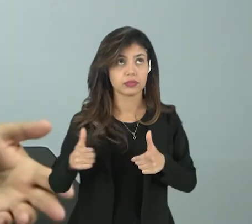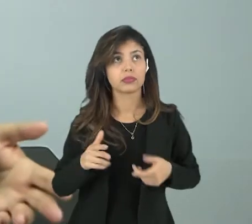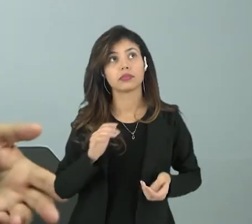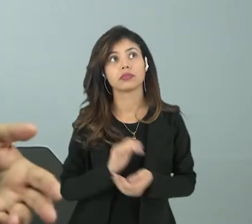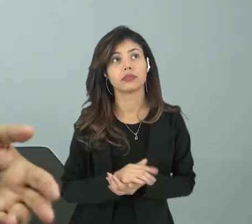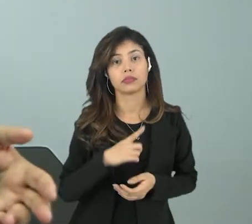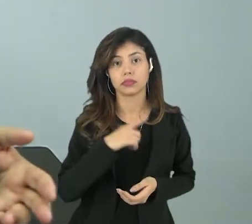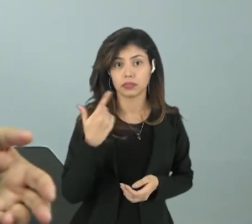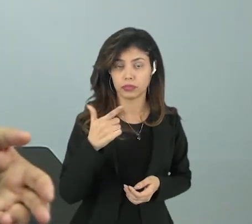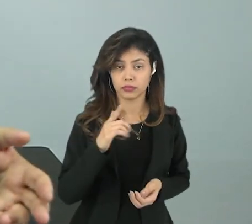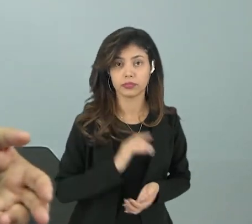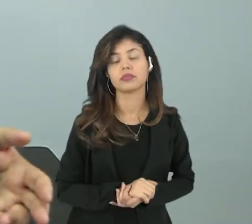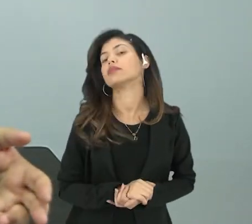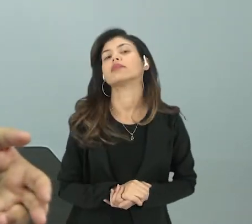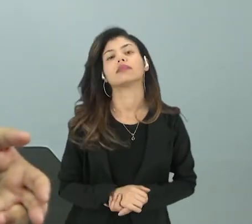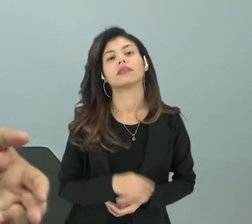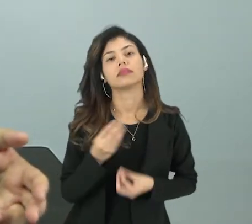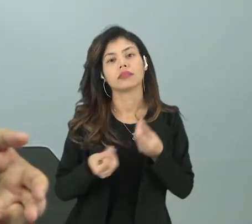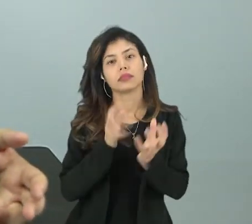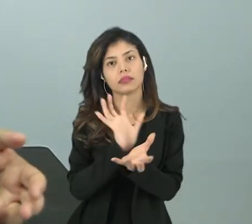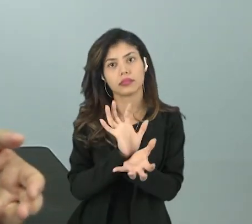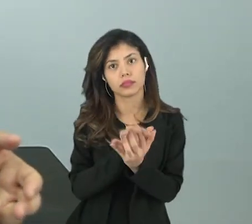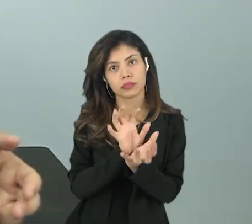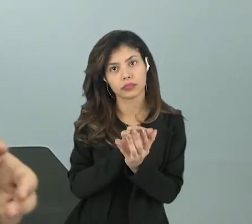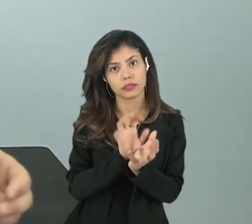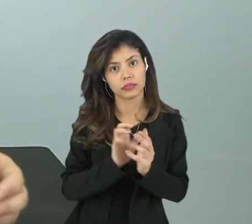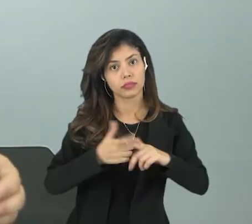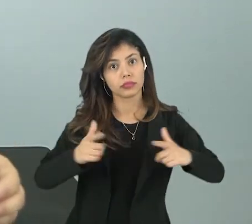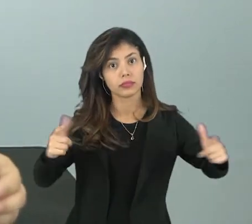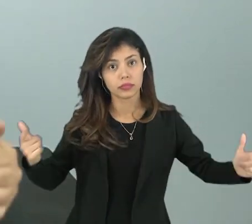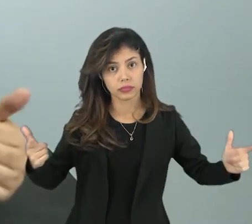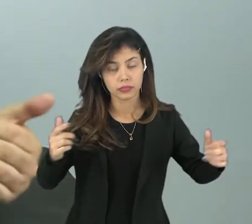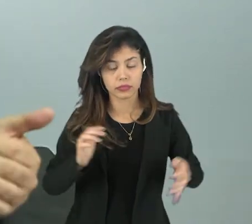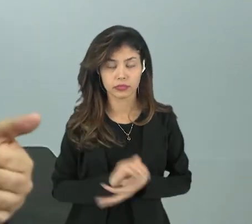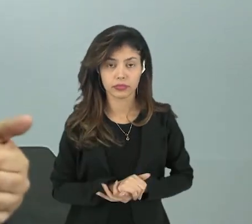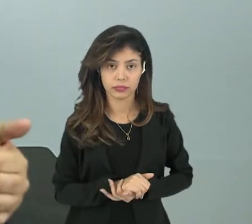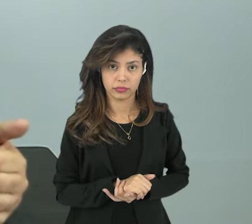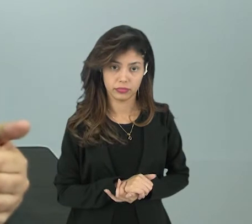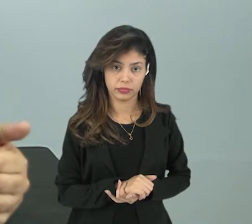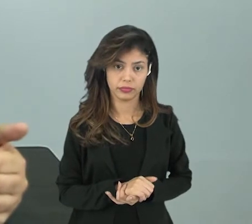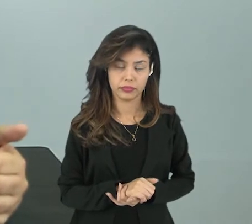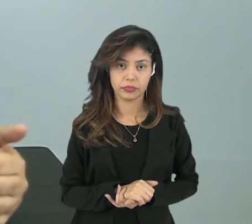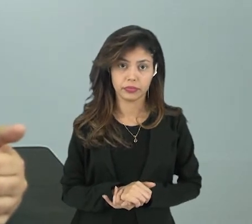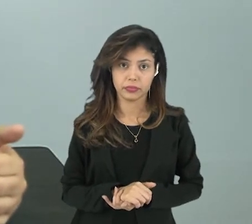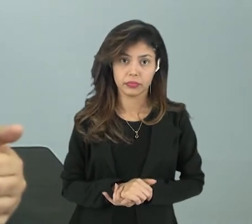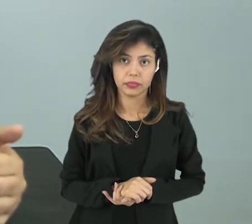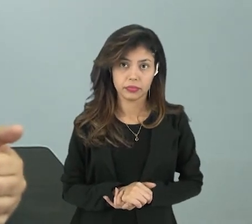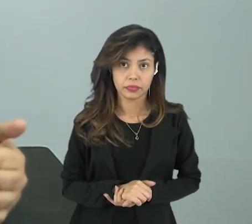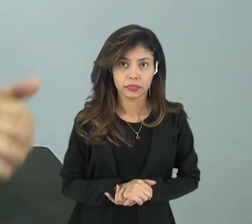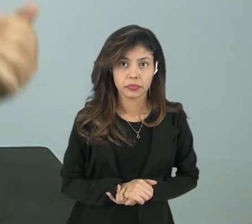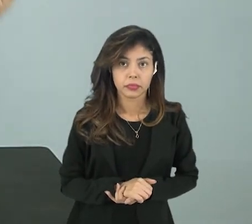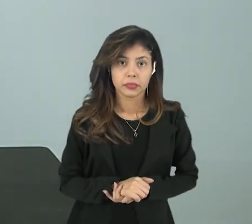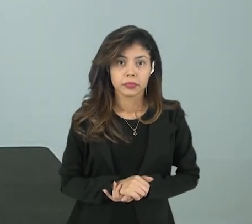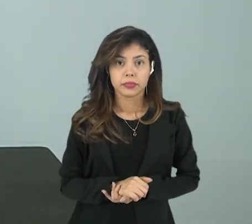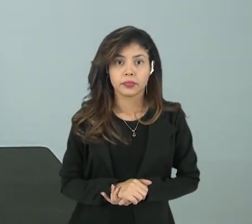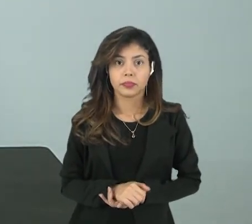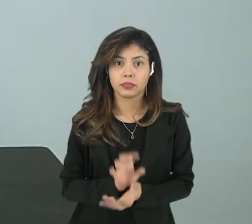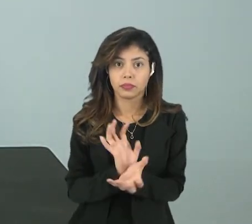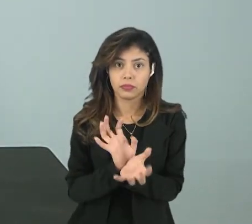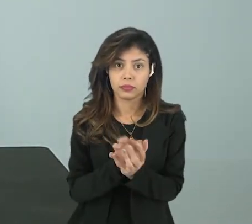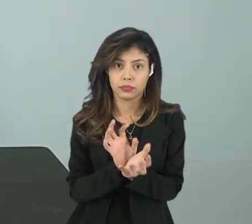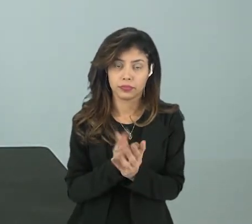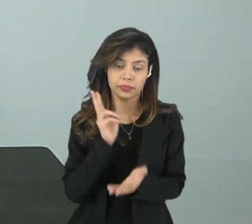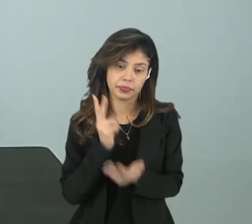não é tão grande aquele primeiro açude, né? Lá do início do horto. E a